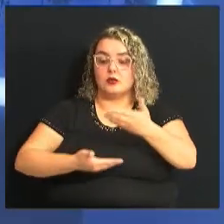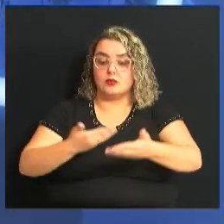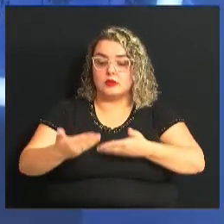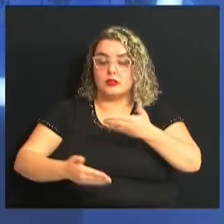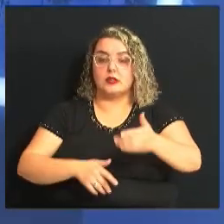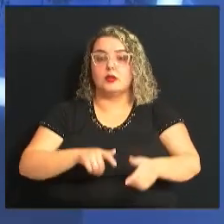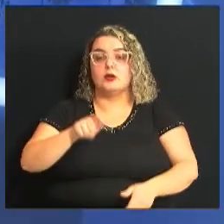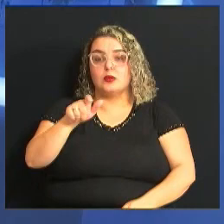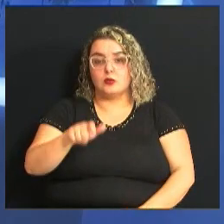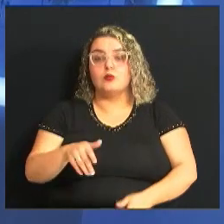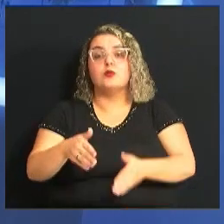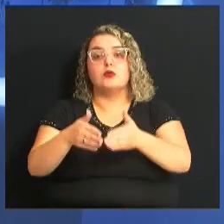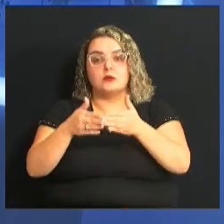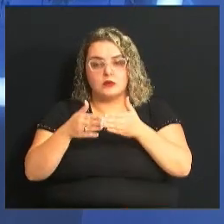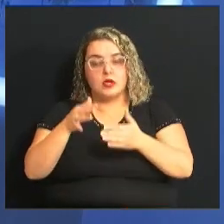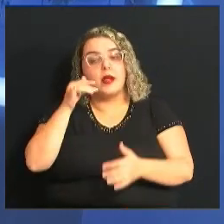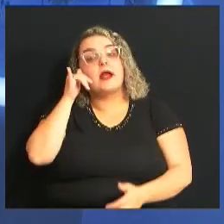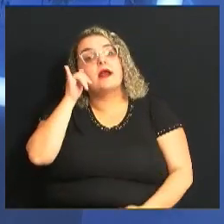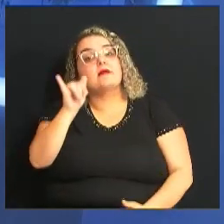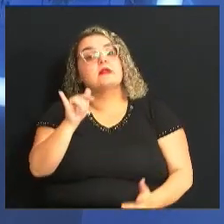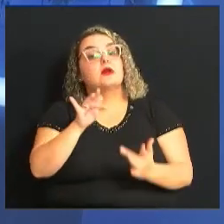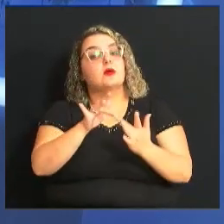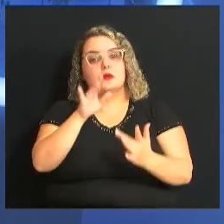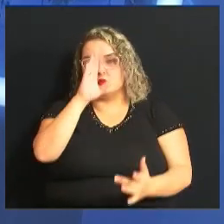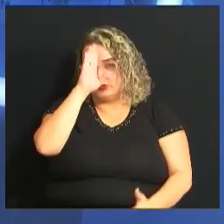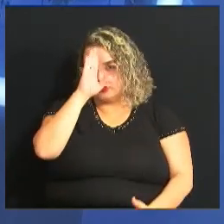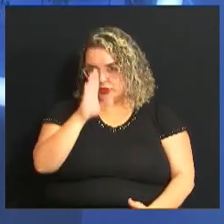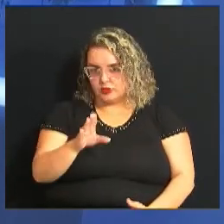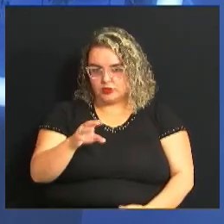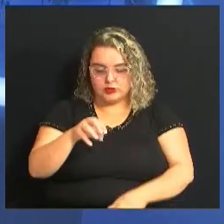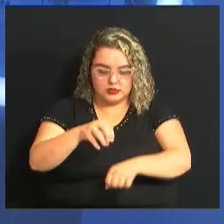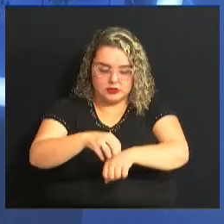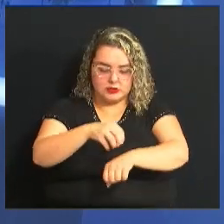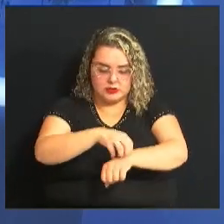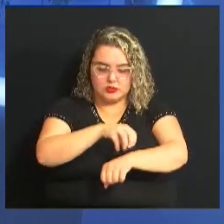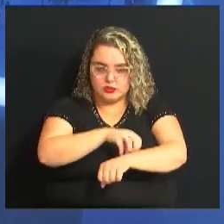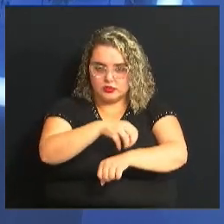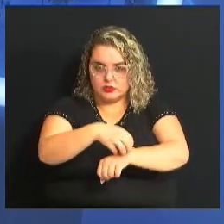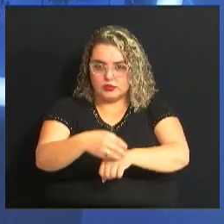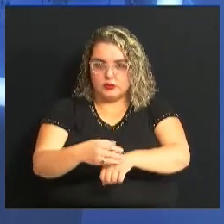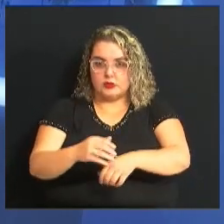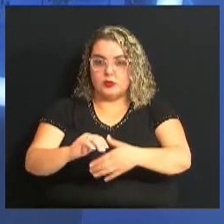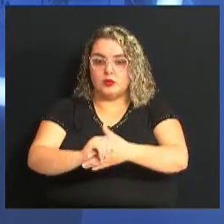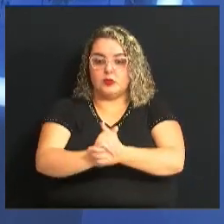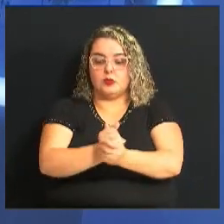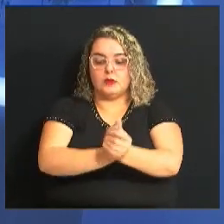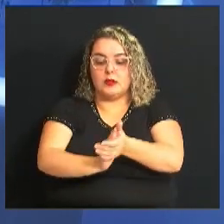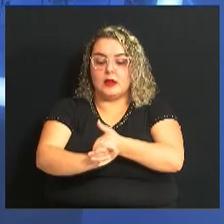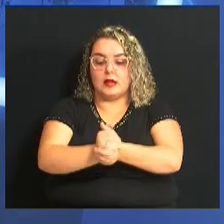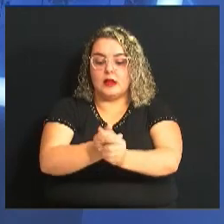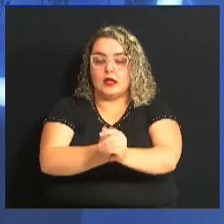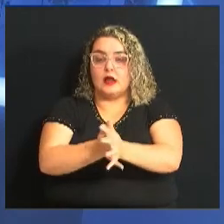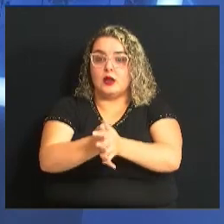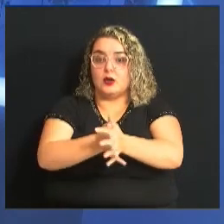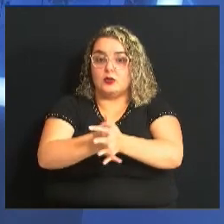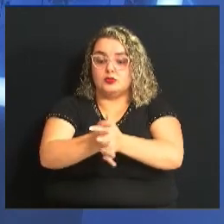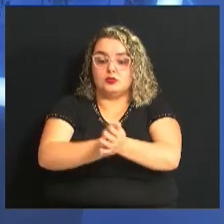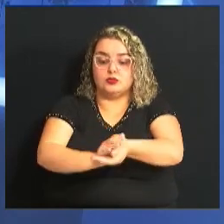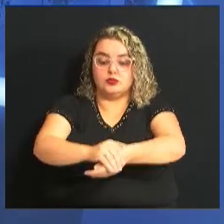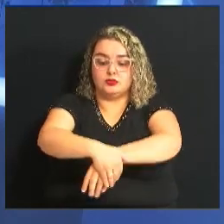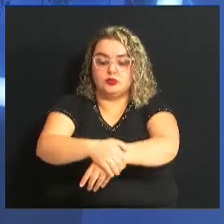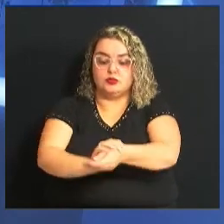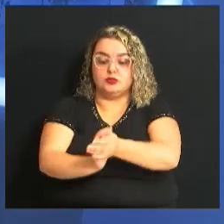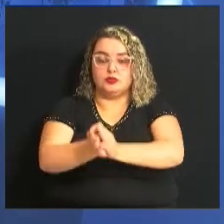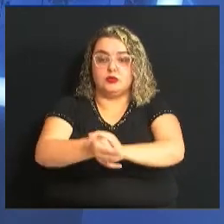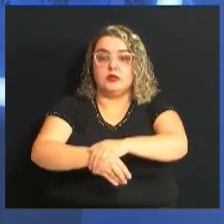por favor, olha, evitar contato direto com as lesões características, lavar com frequência as mãos com o uso de álcool